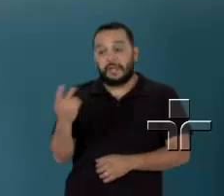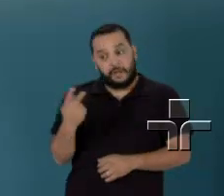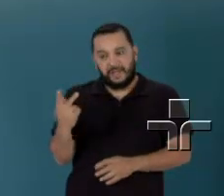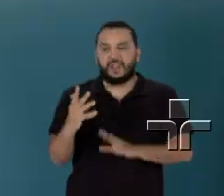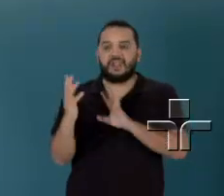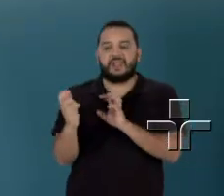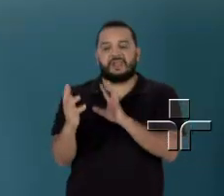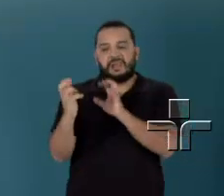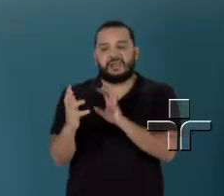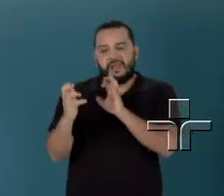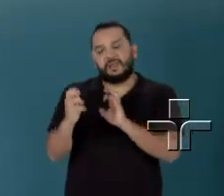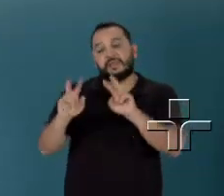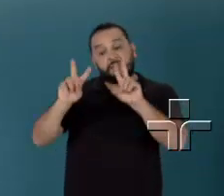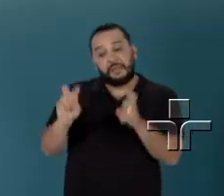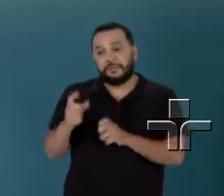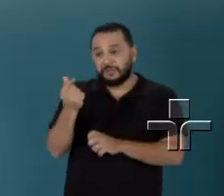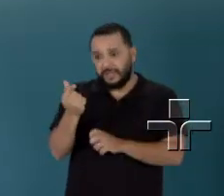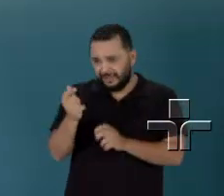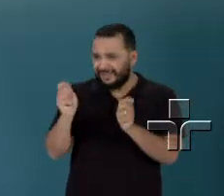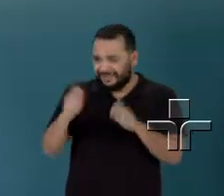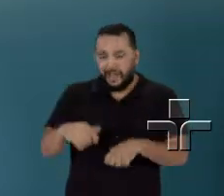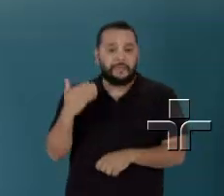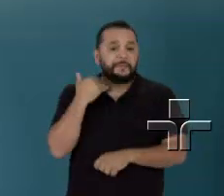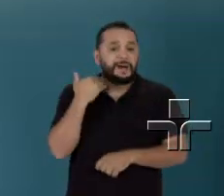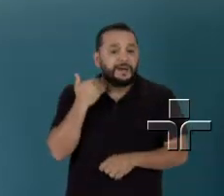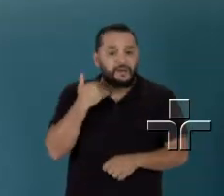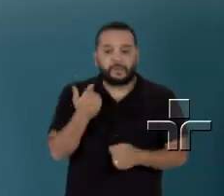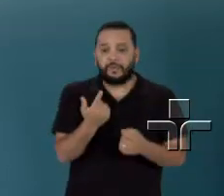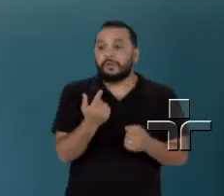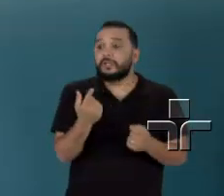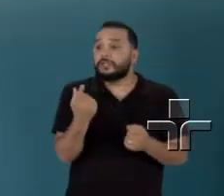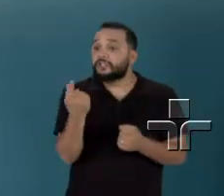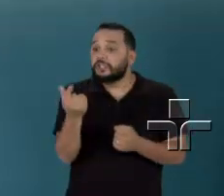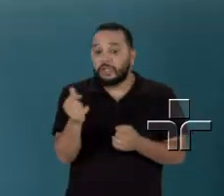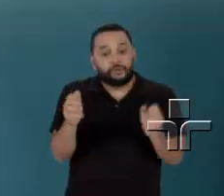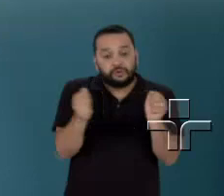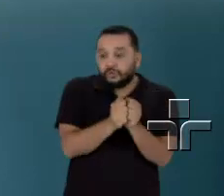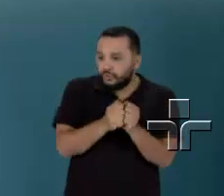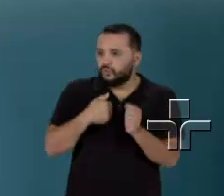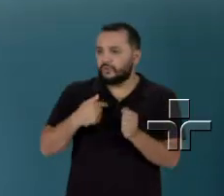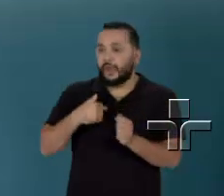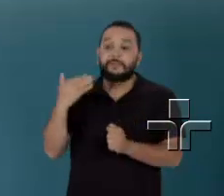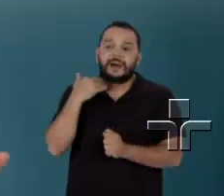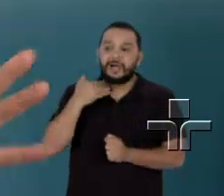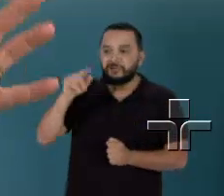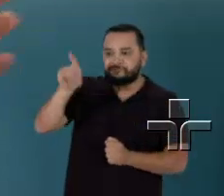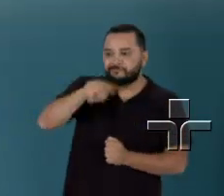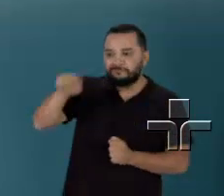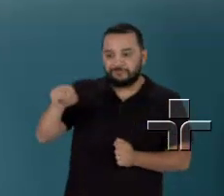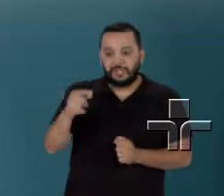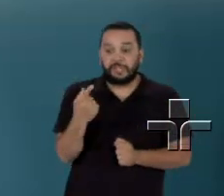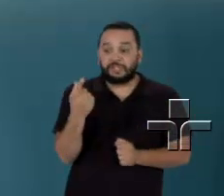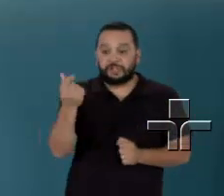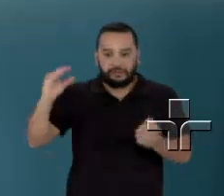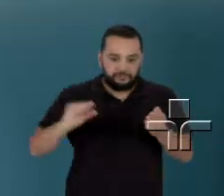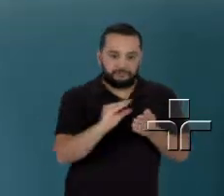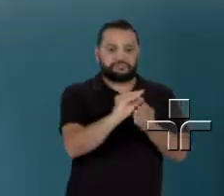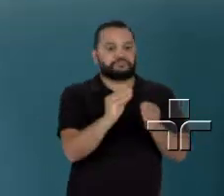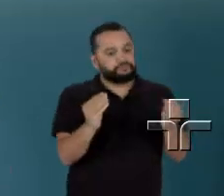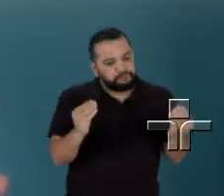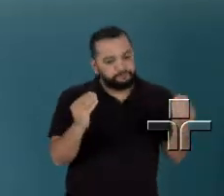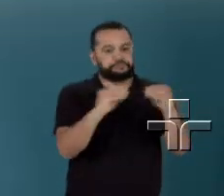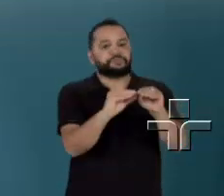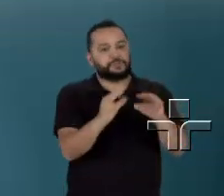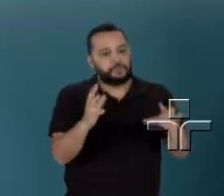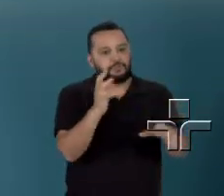causa de finanças aí eu falei que sabemos fazer uma conta conjunta a e cancelei a conta dele tudo eu fiz cancelar a conta dele coloquei a conta dele junto com a minha